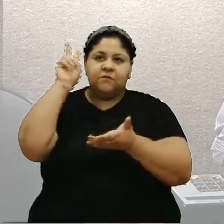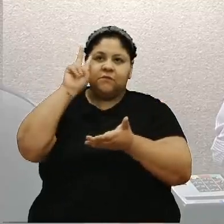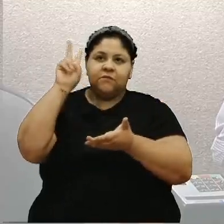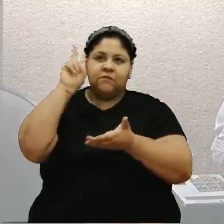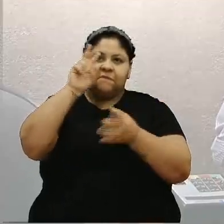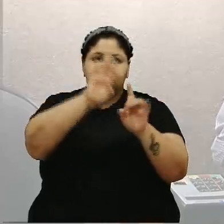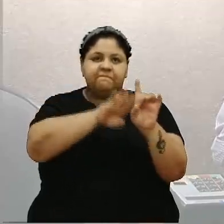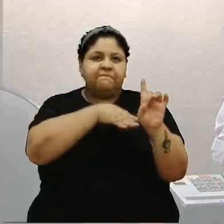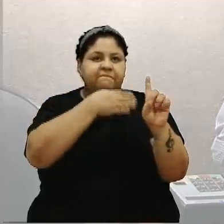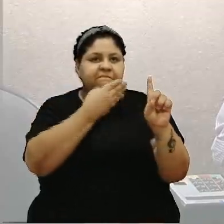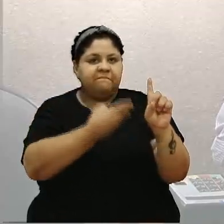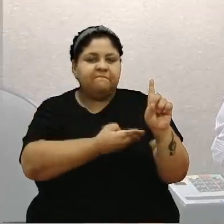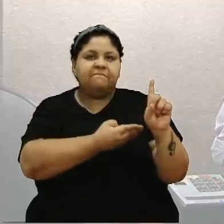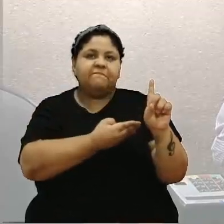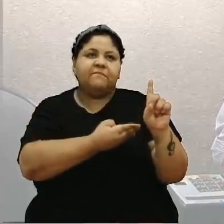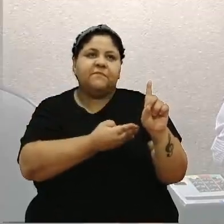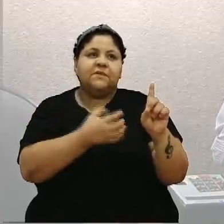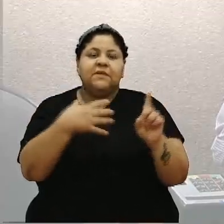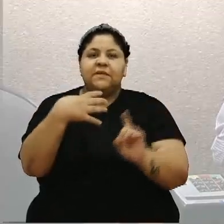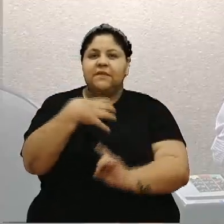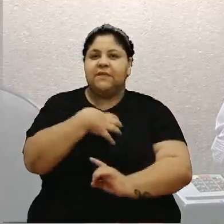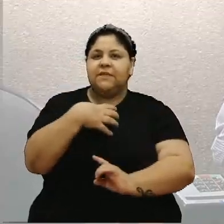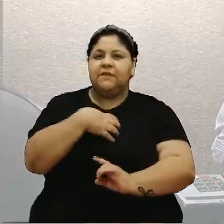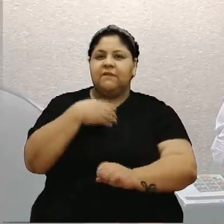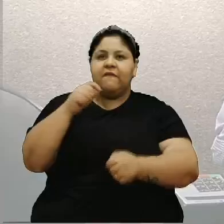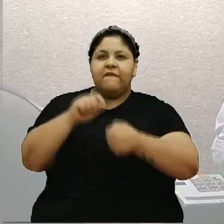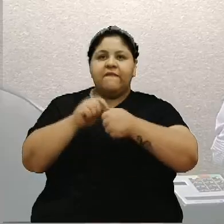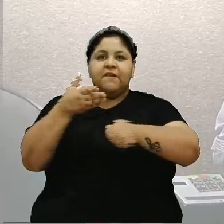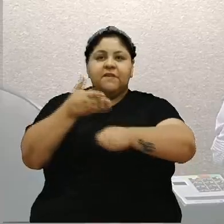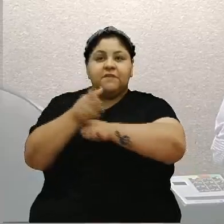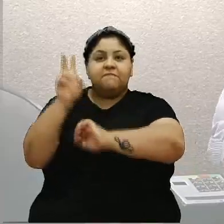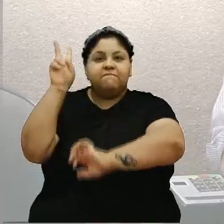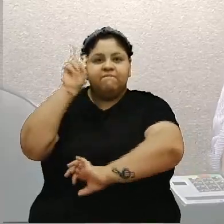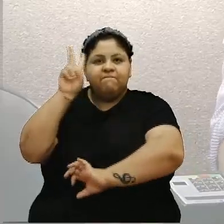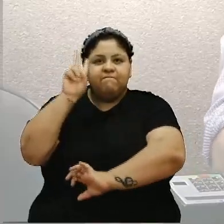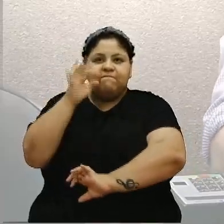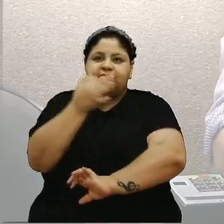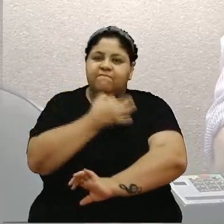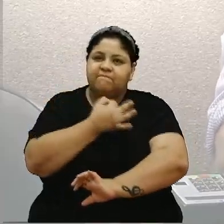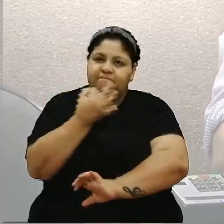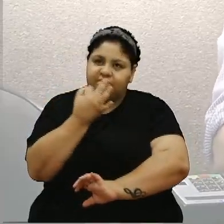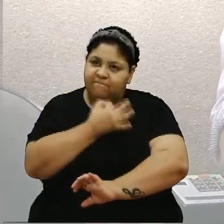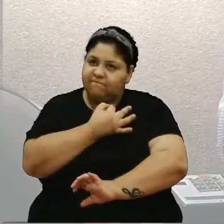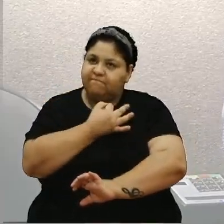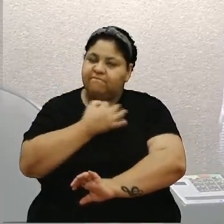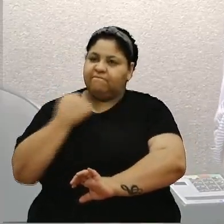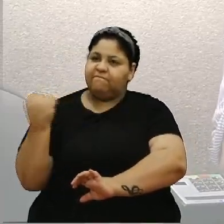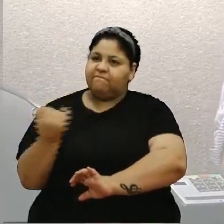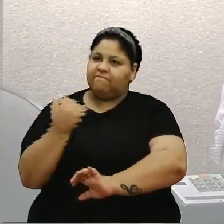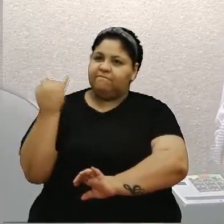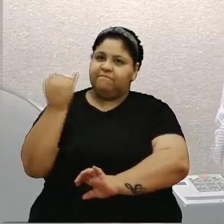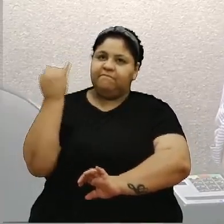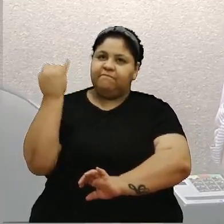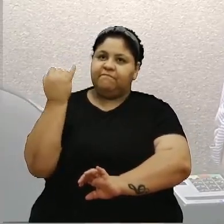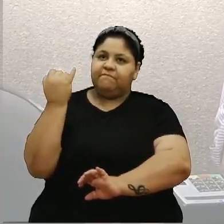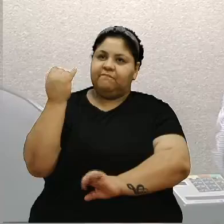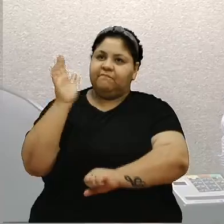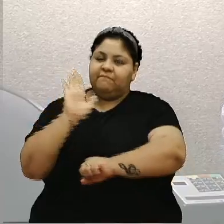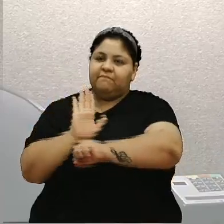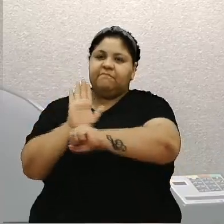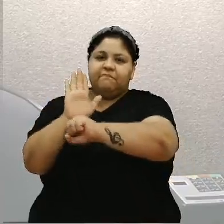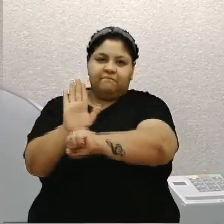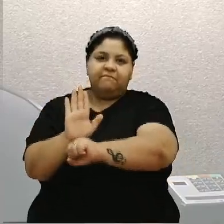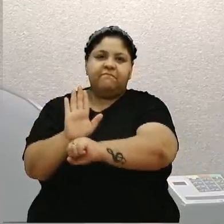nosso homenageado, que desta forma entra para a história de Caxias do Sul pela sua importante colaboração,